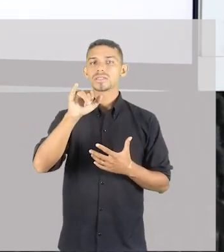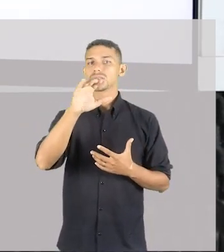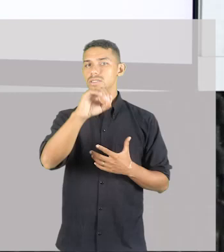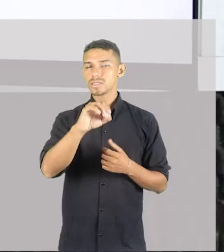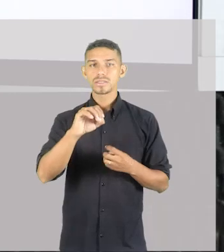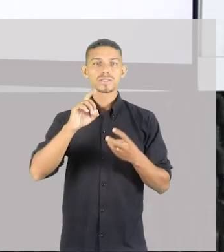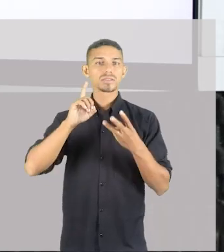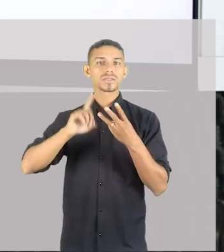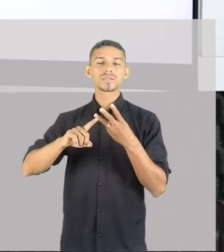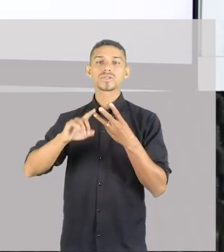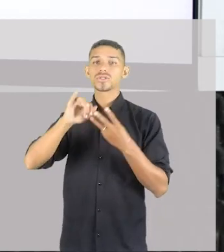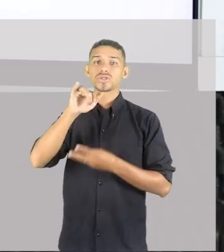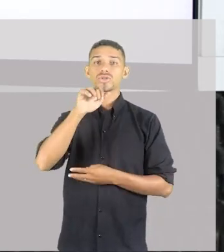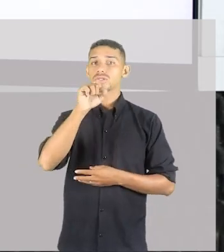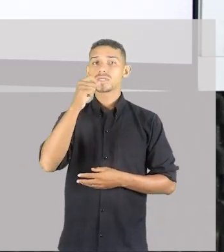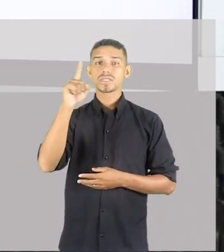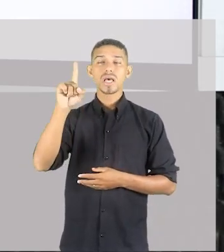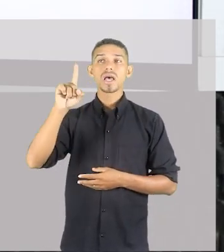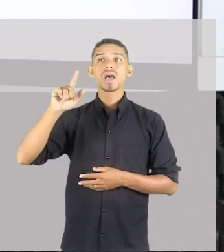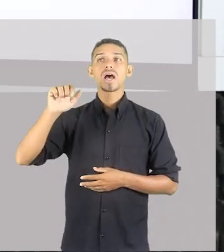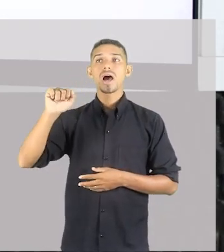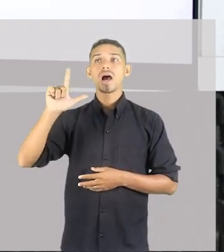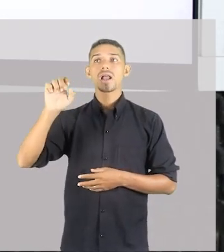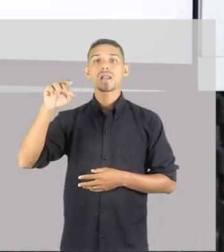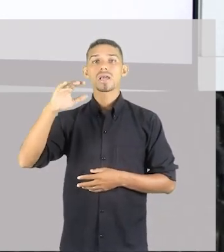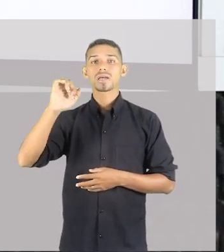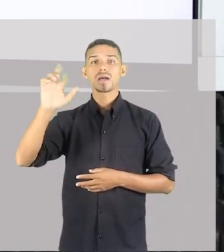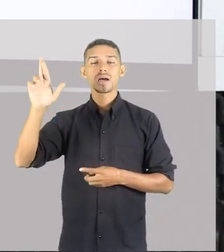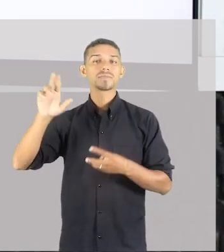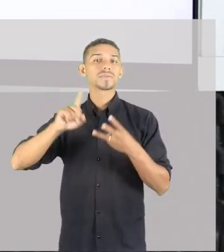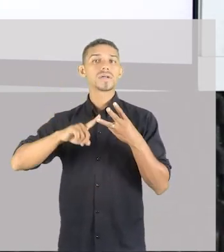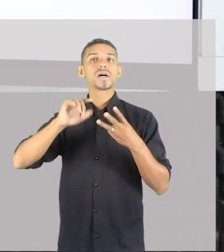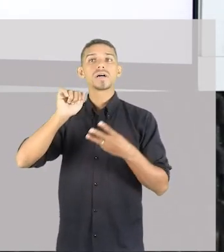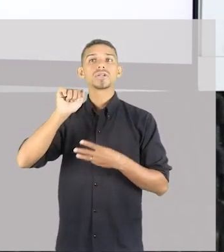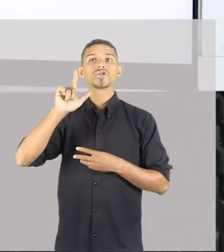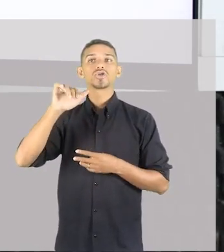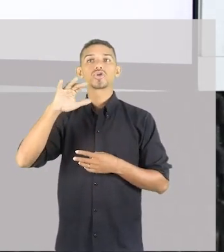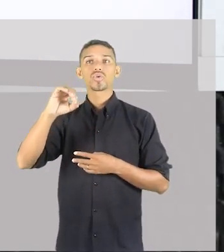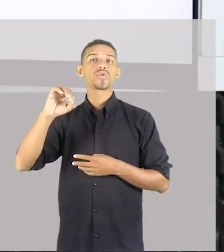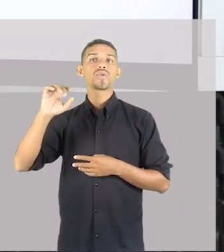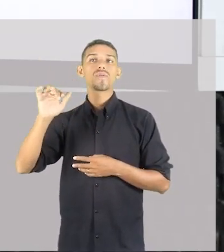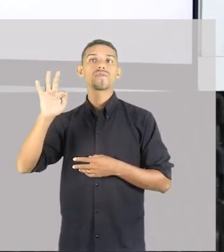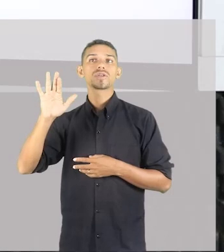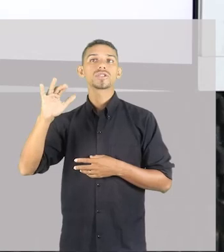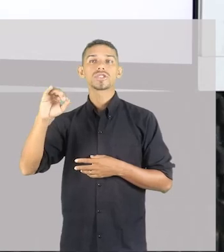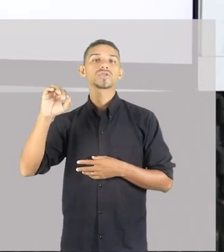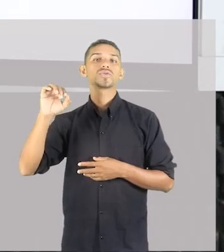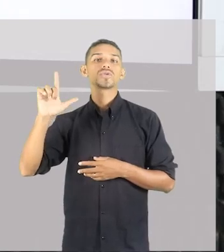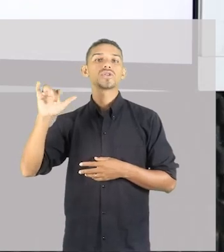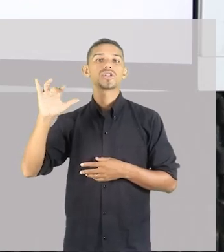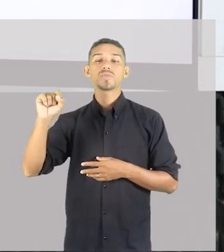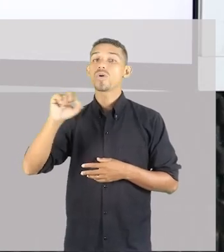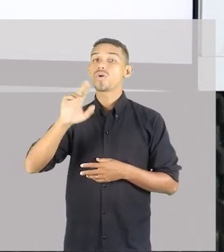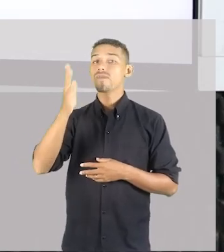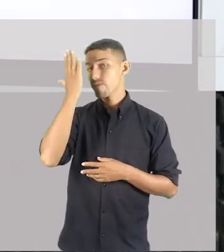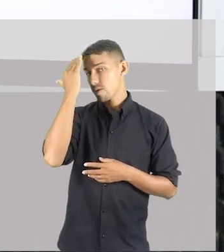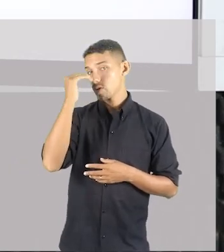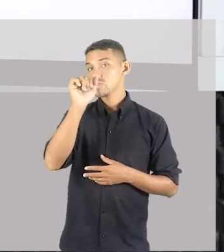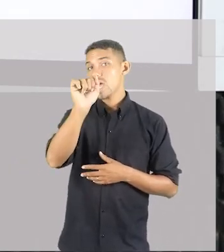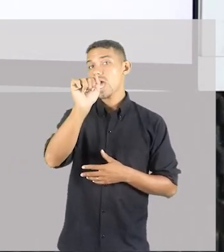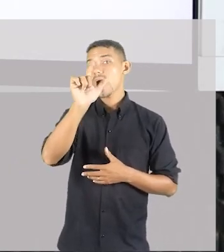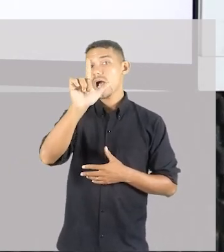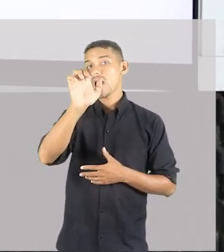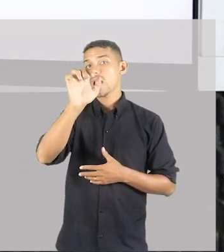artistas brasileiros, a figura que vem à cabeça é Aleijadinho, Antônio Francisco Lisboa, mas existem outros. Então, falta equilibrar isso,